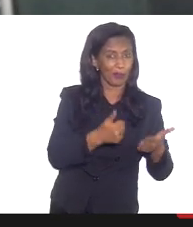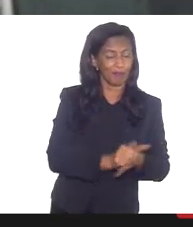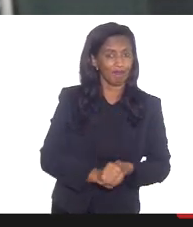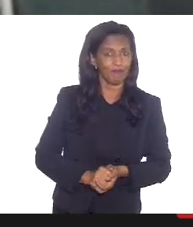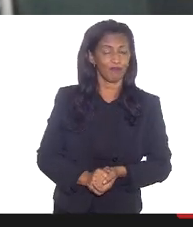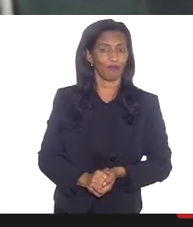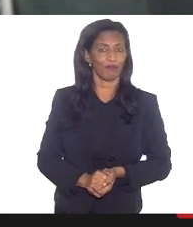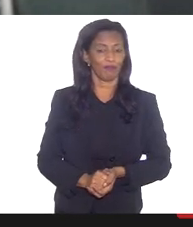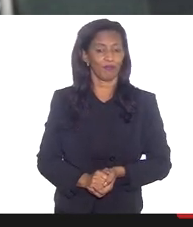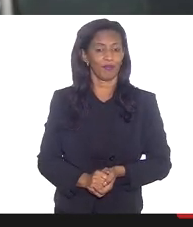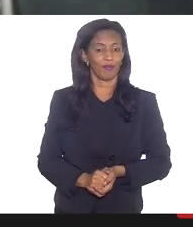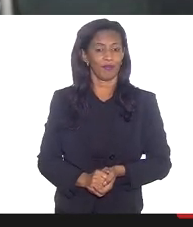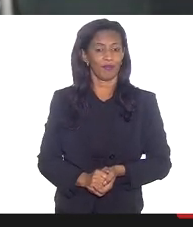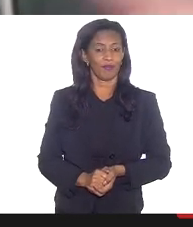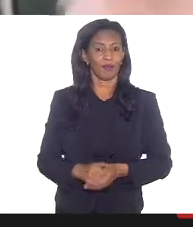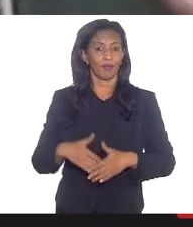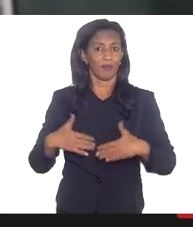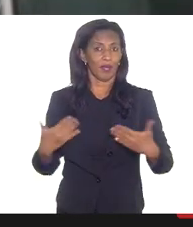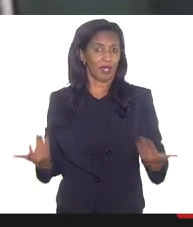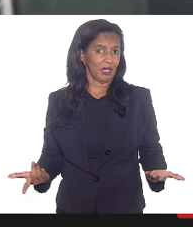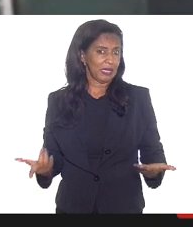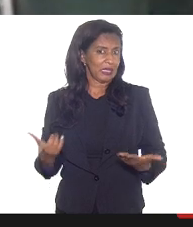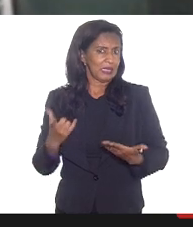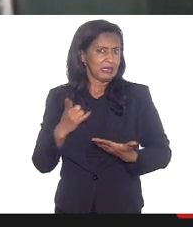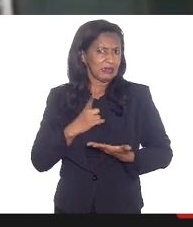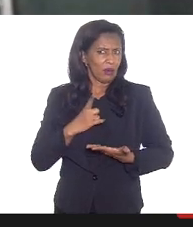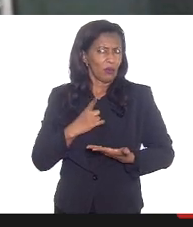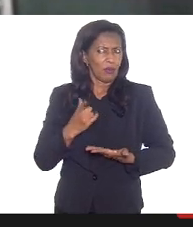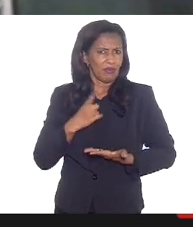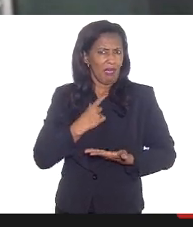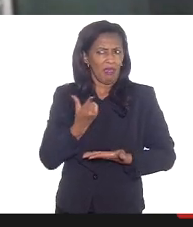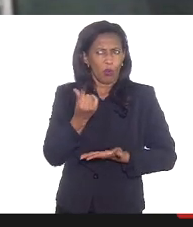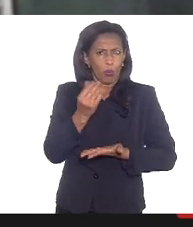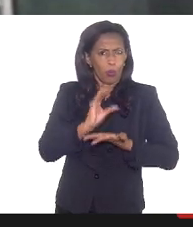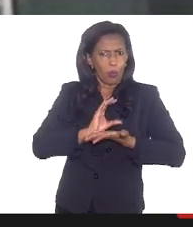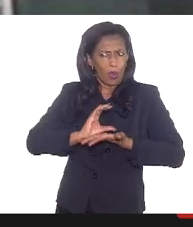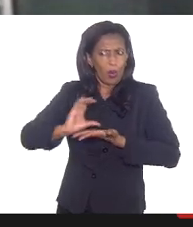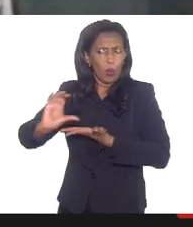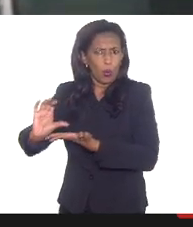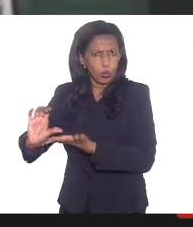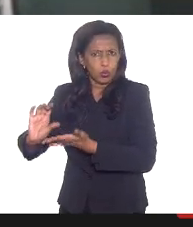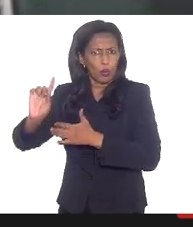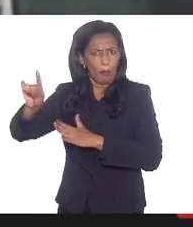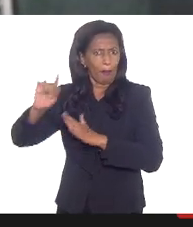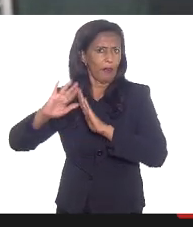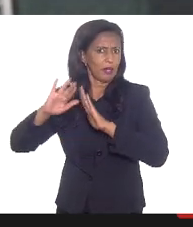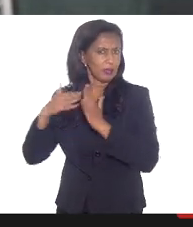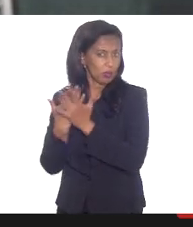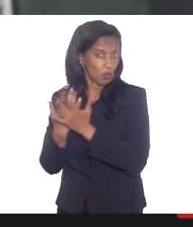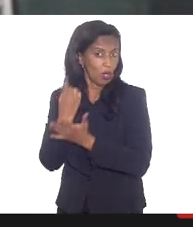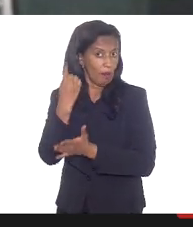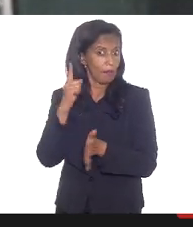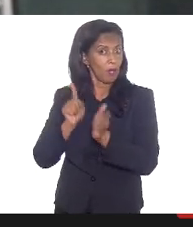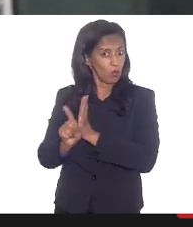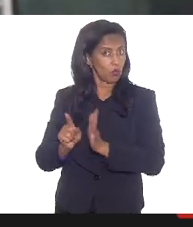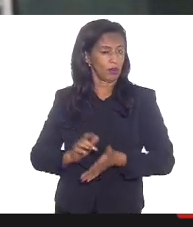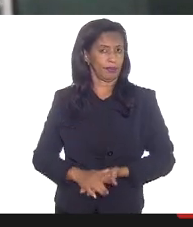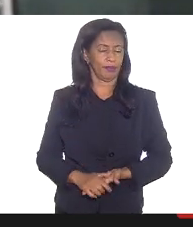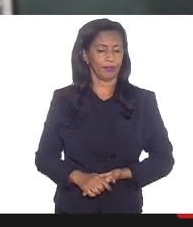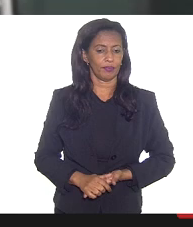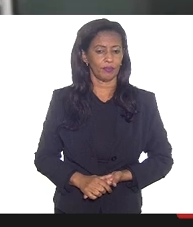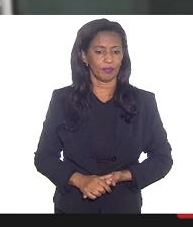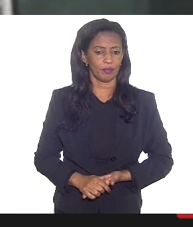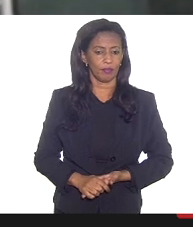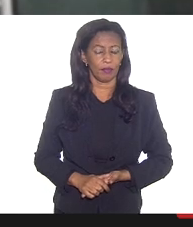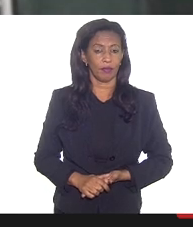Então, há aporte de recursos para esse novo ensino médio? Essa é uma pergunta. E,